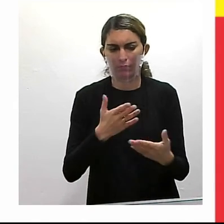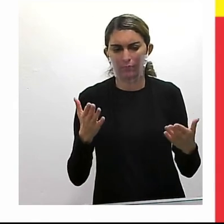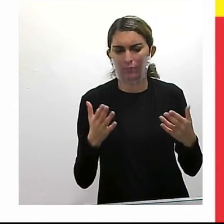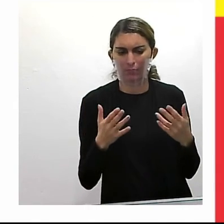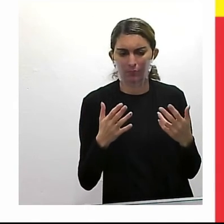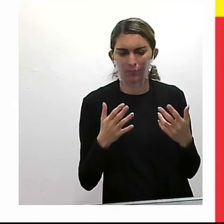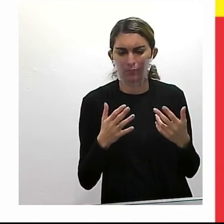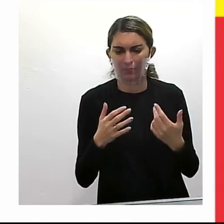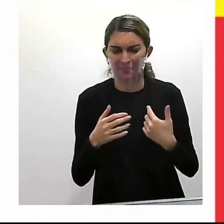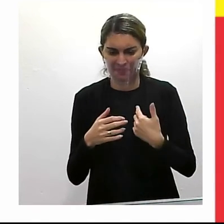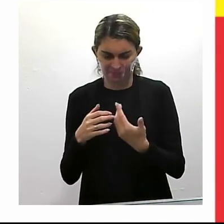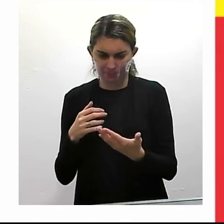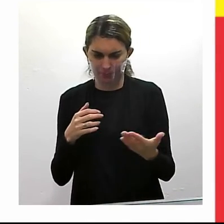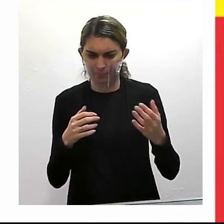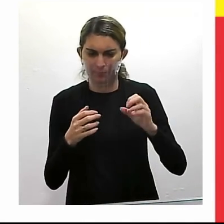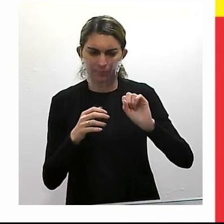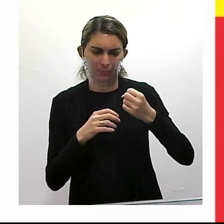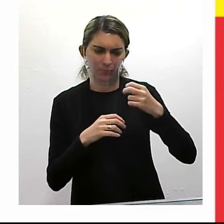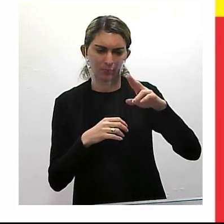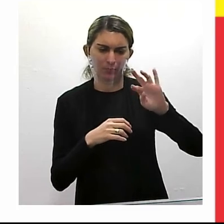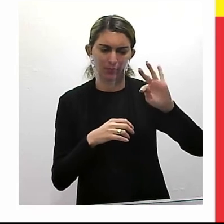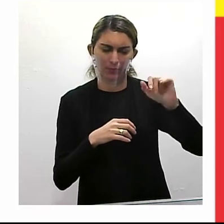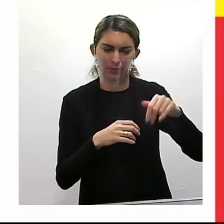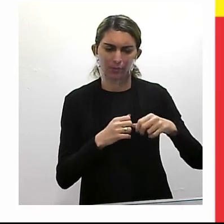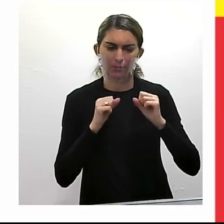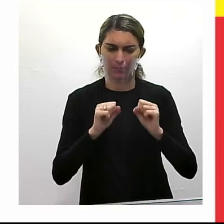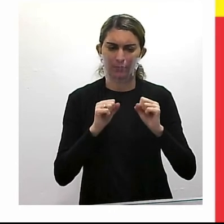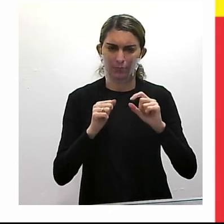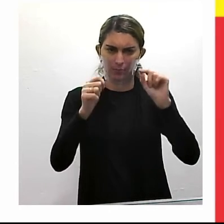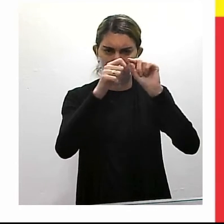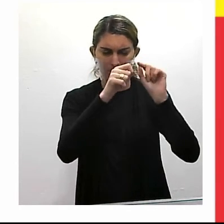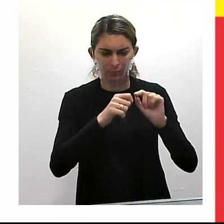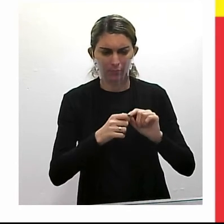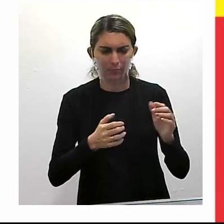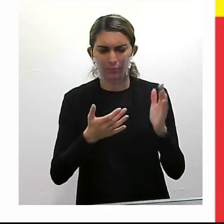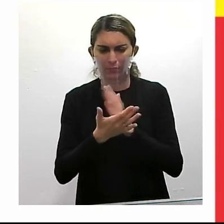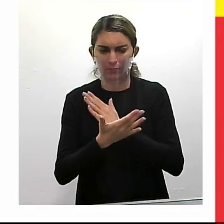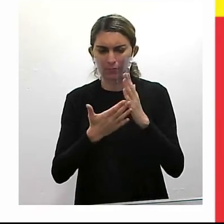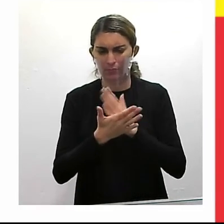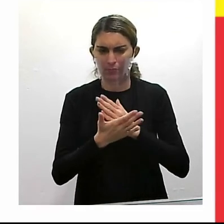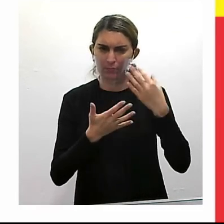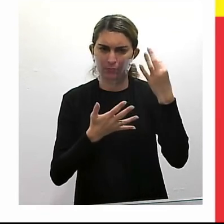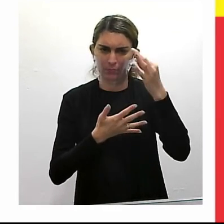para identificar esta substância, podemos fazer algumas